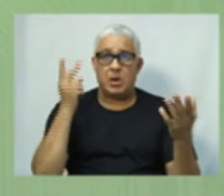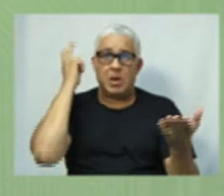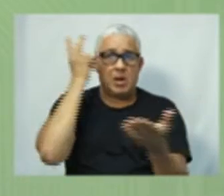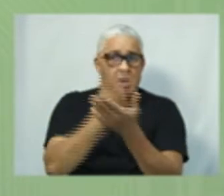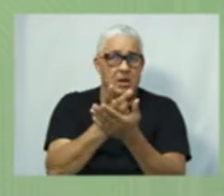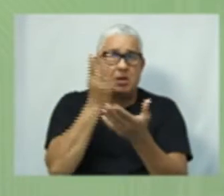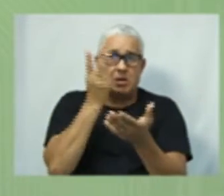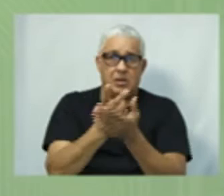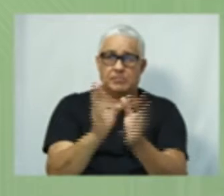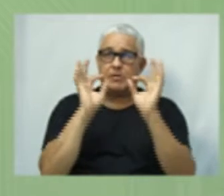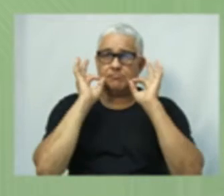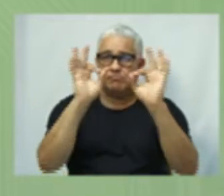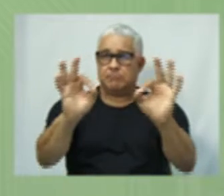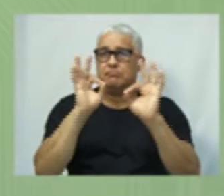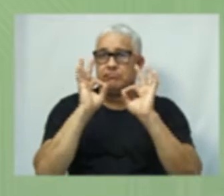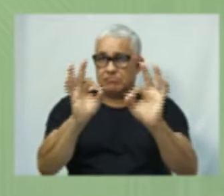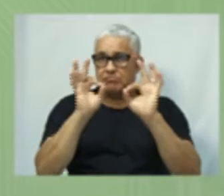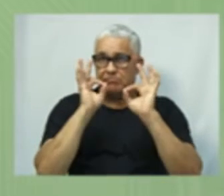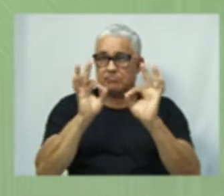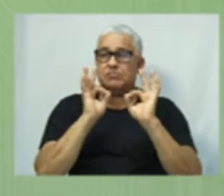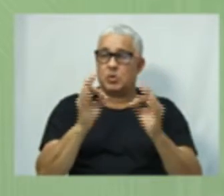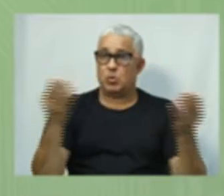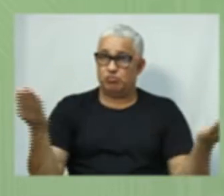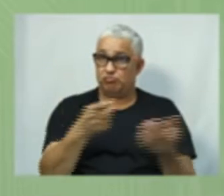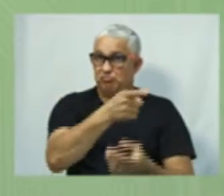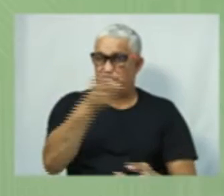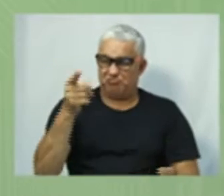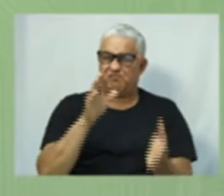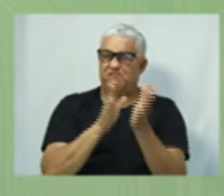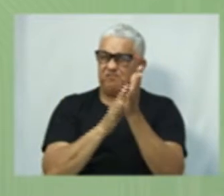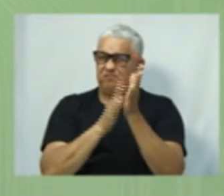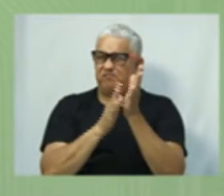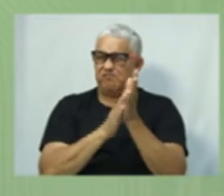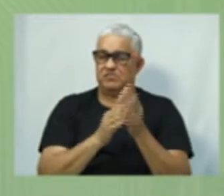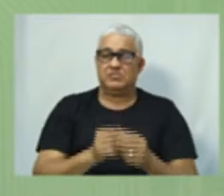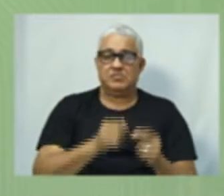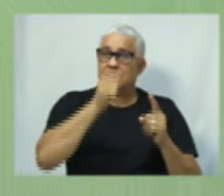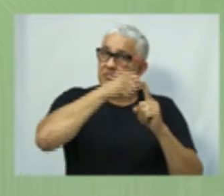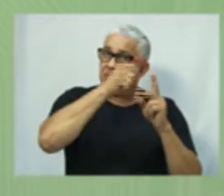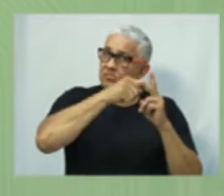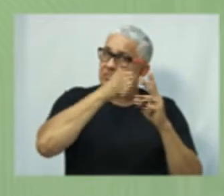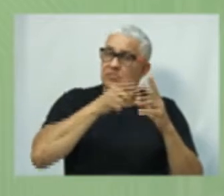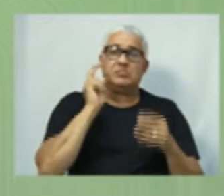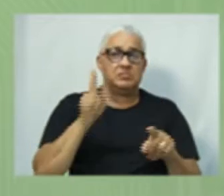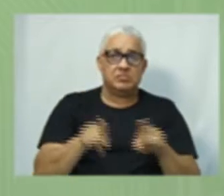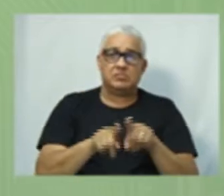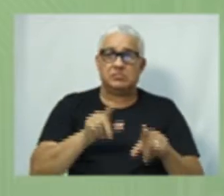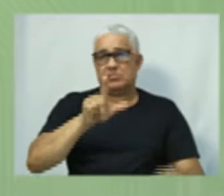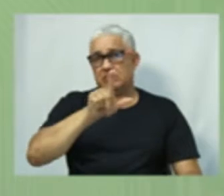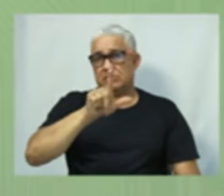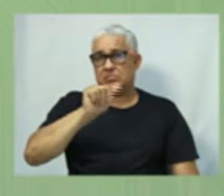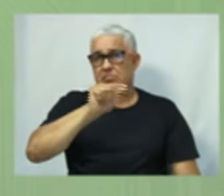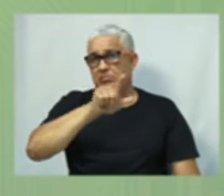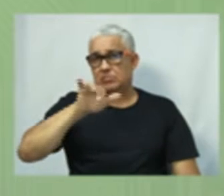são sensacionais, hein, aluno? Vocês estão demais hoje. É isso aí, pô. Mês a mês. Qual é a alíquota do